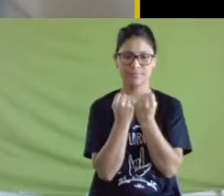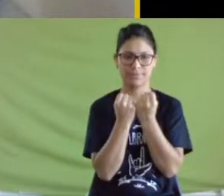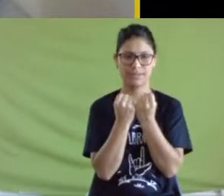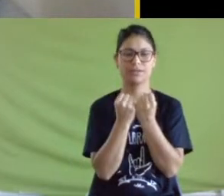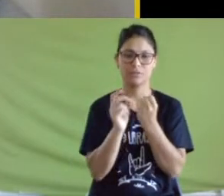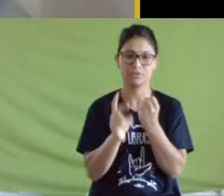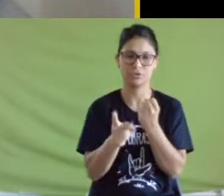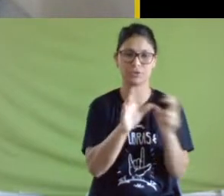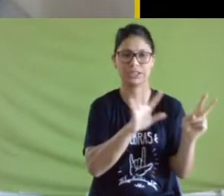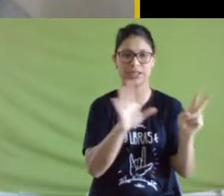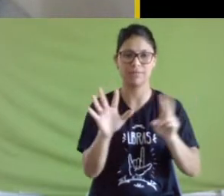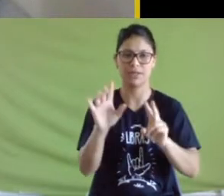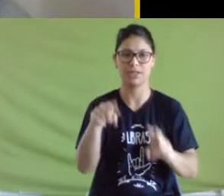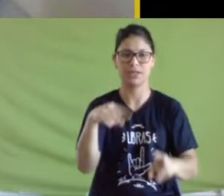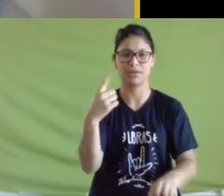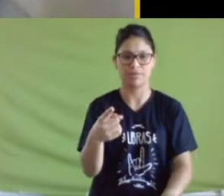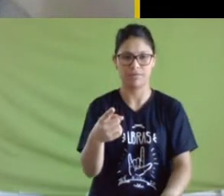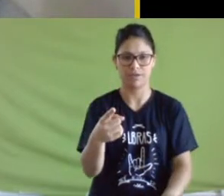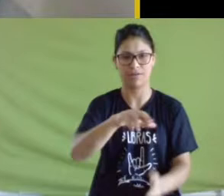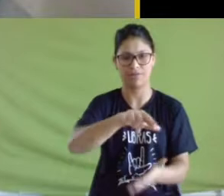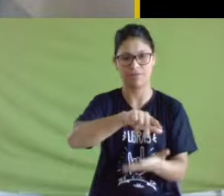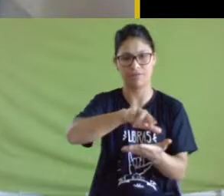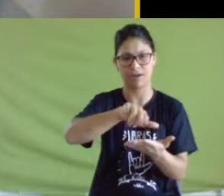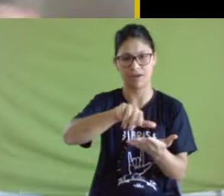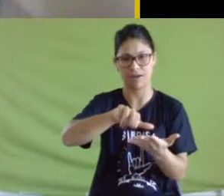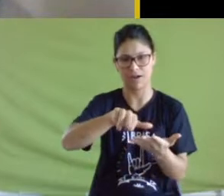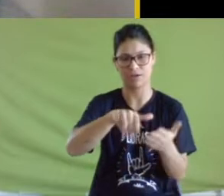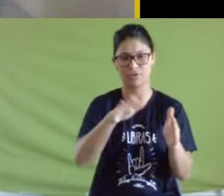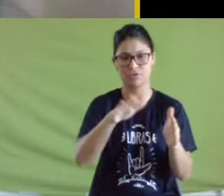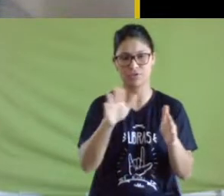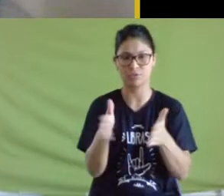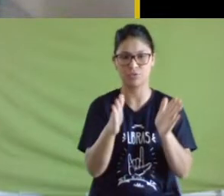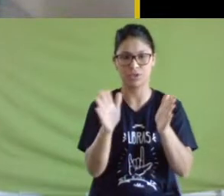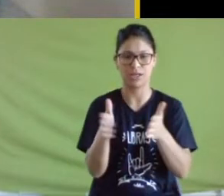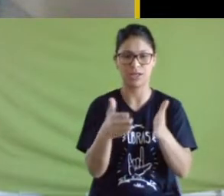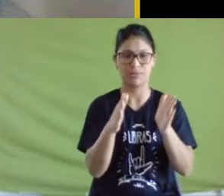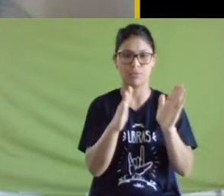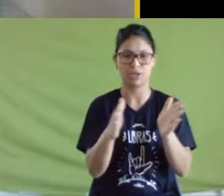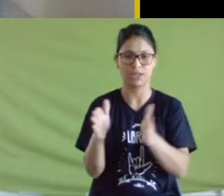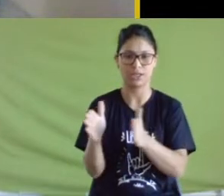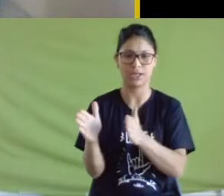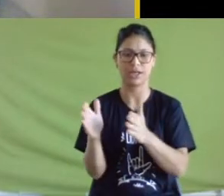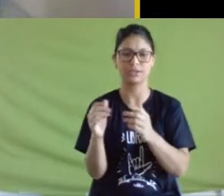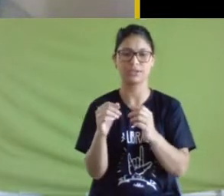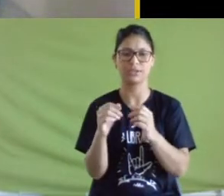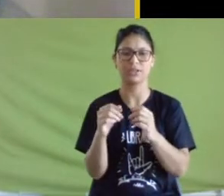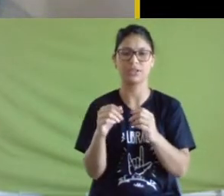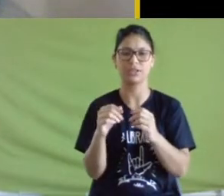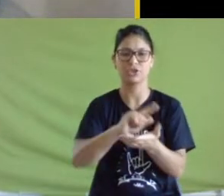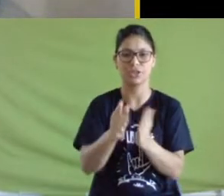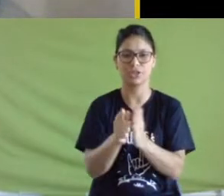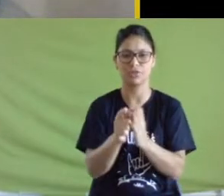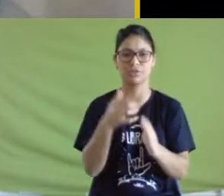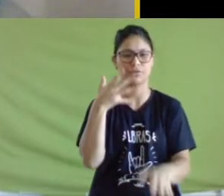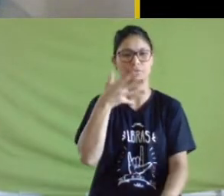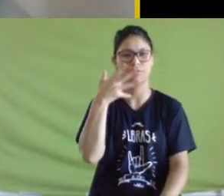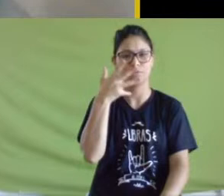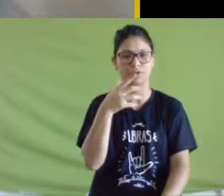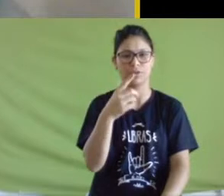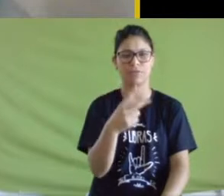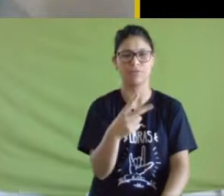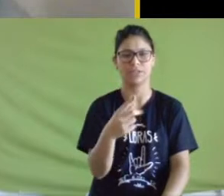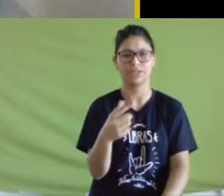vem com o assunto multimodalidade, gêneros discursivos, e na última semana de novembro, dia 27, com literatura